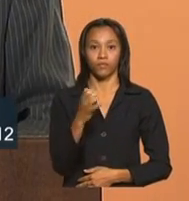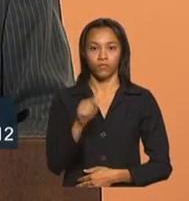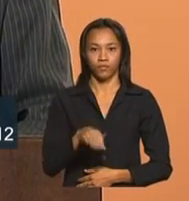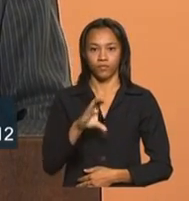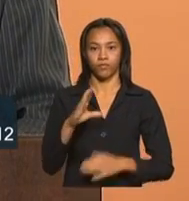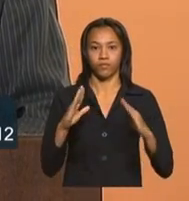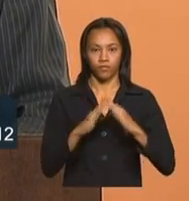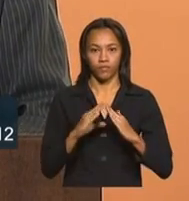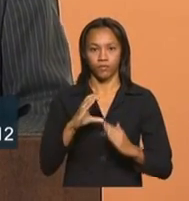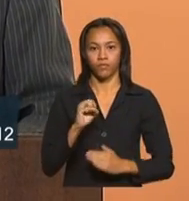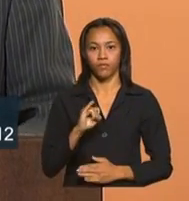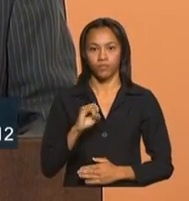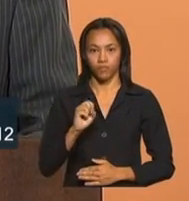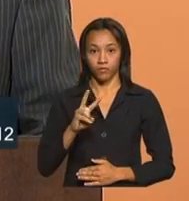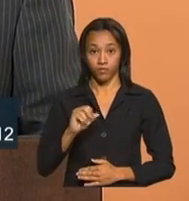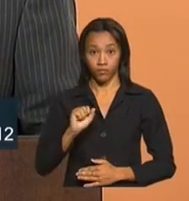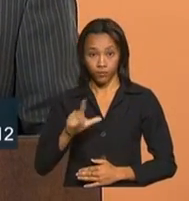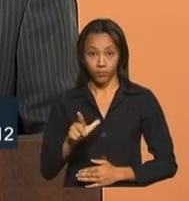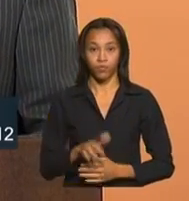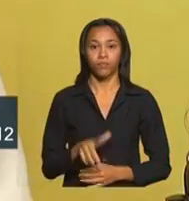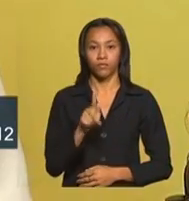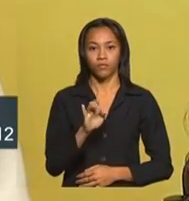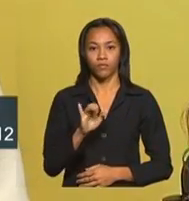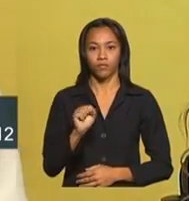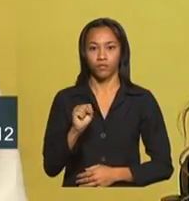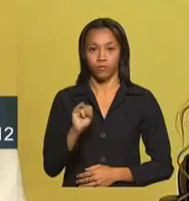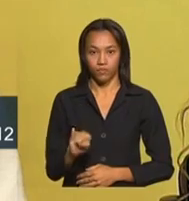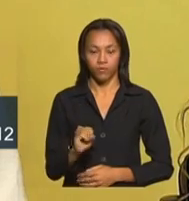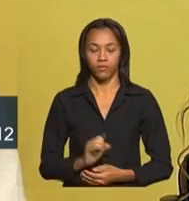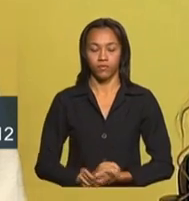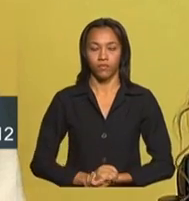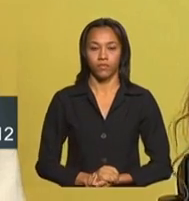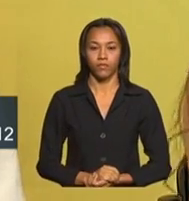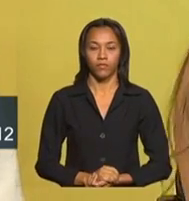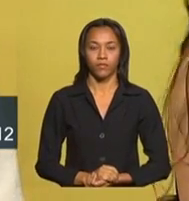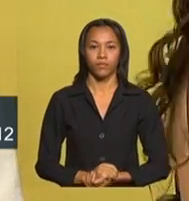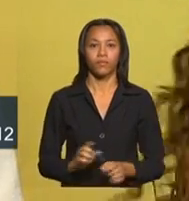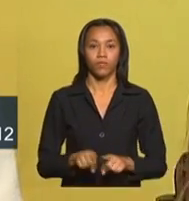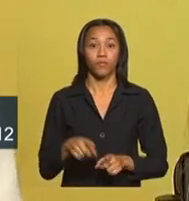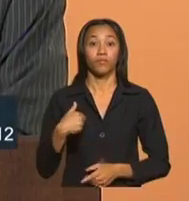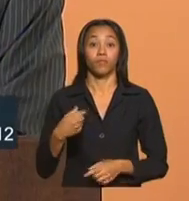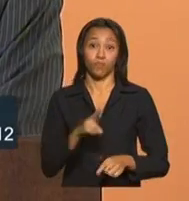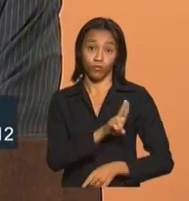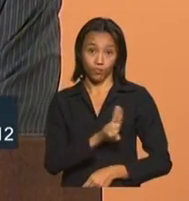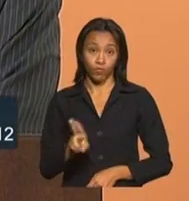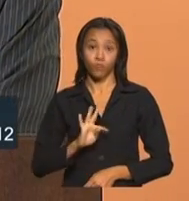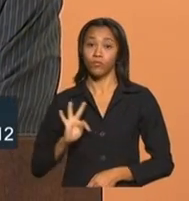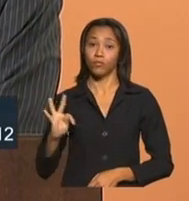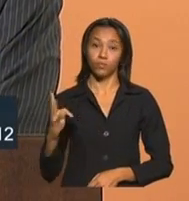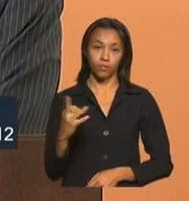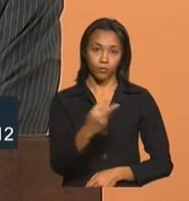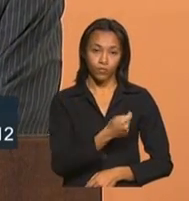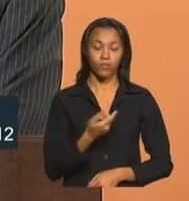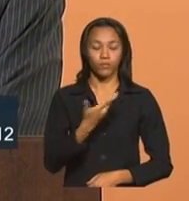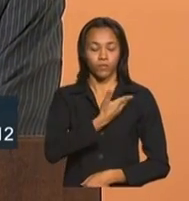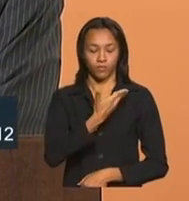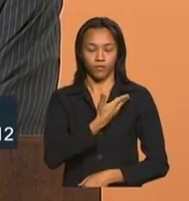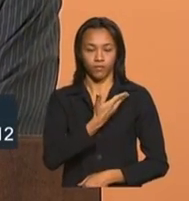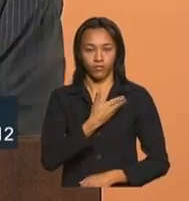Civil, Gleisi Hoffmann, em nome de quem eu gostaria de saudar todos os meus